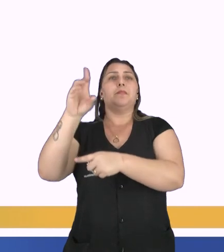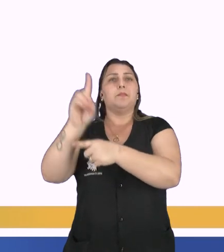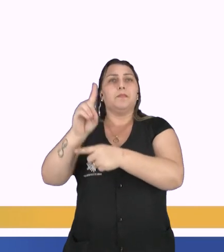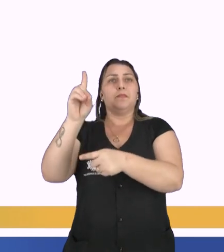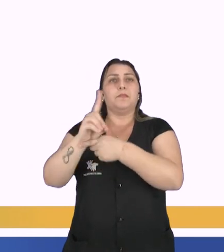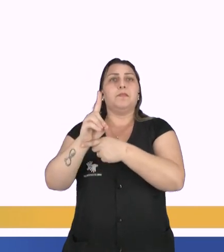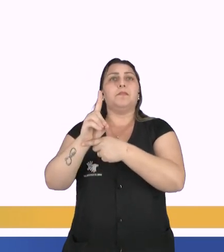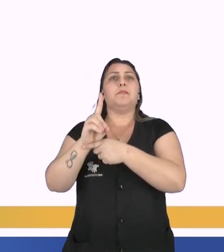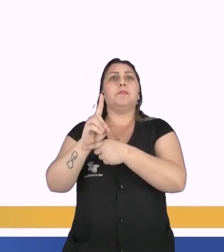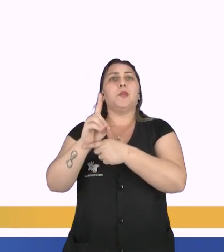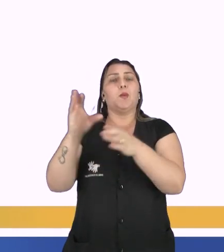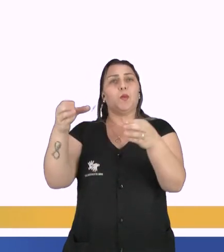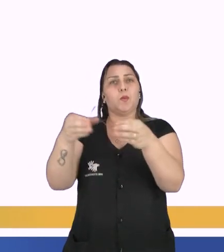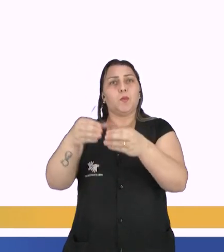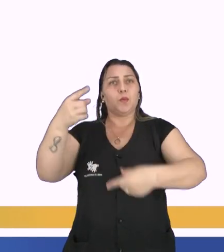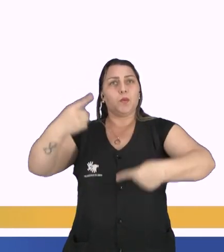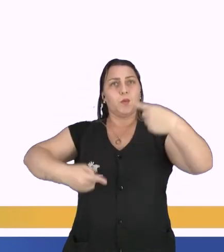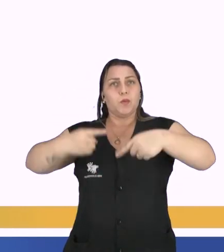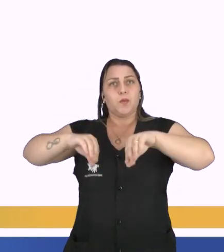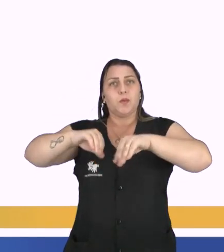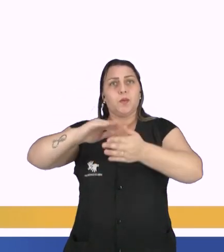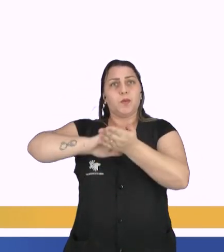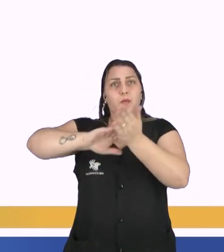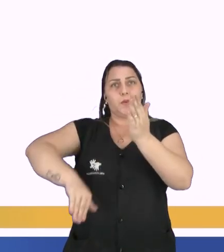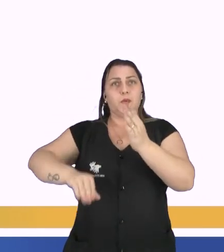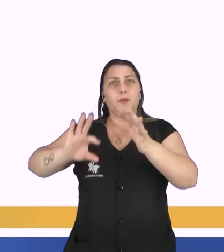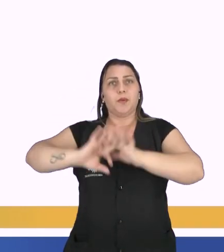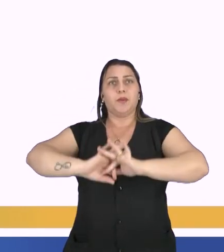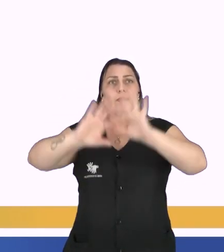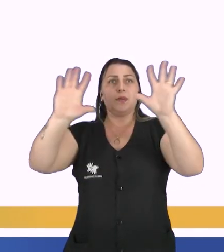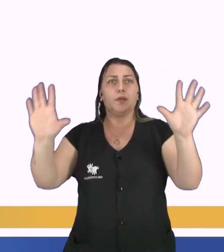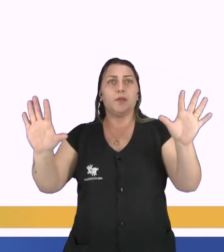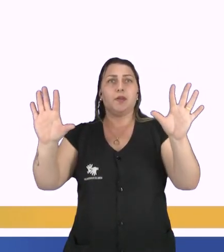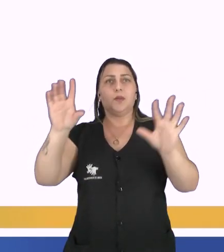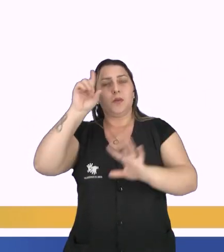particulares. E a debandada do grupo político